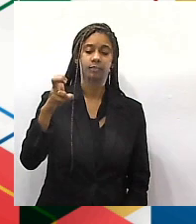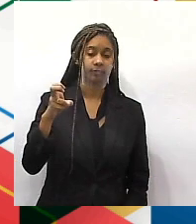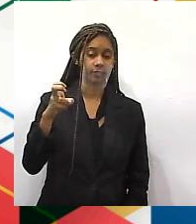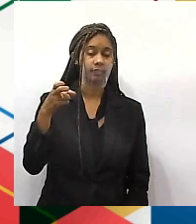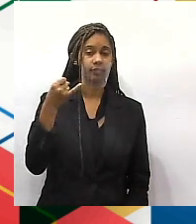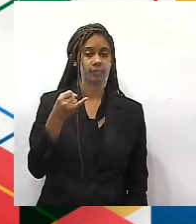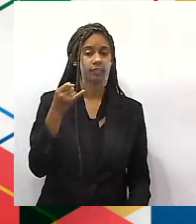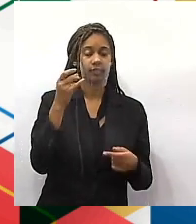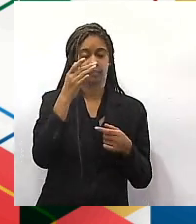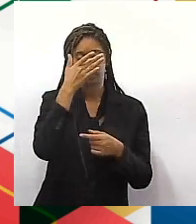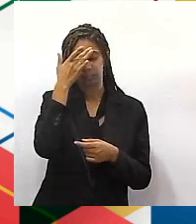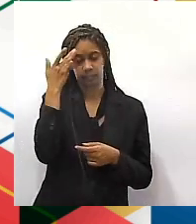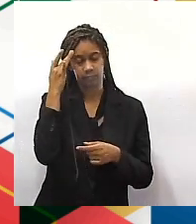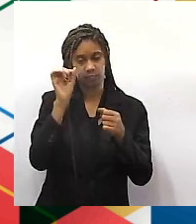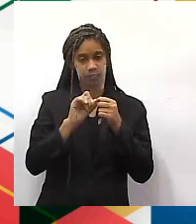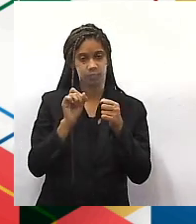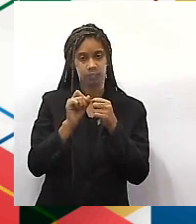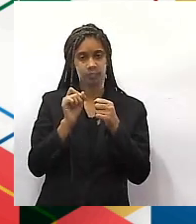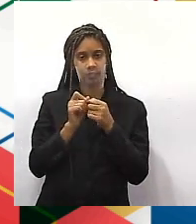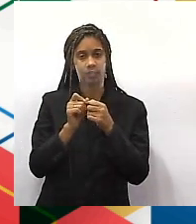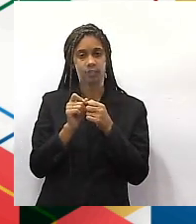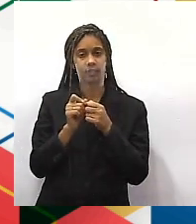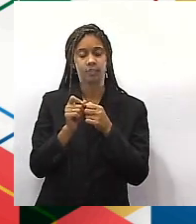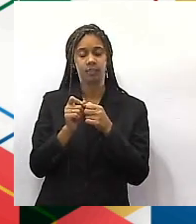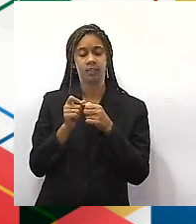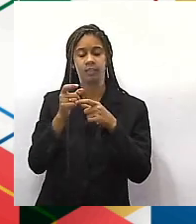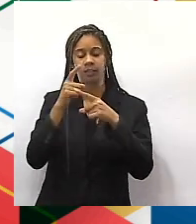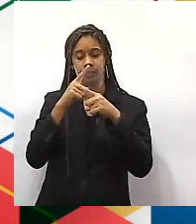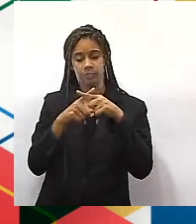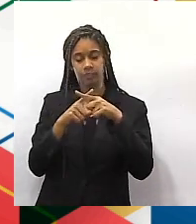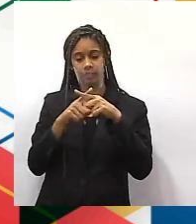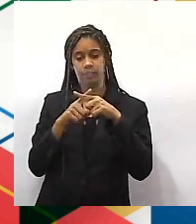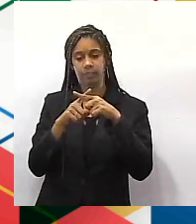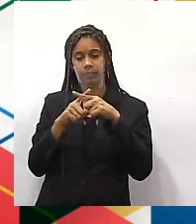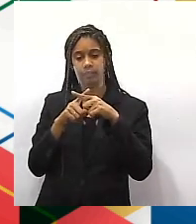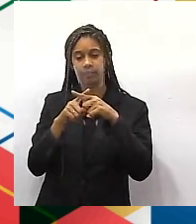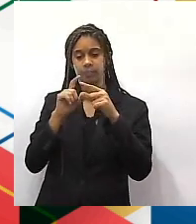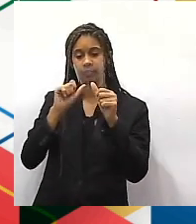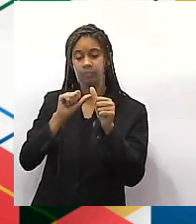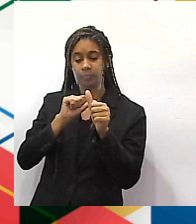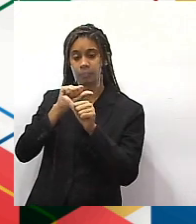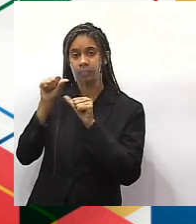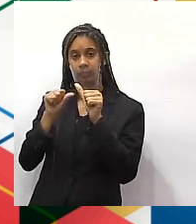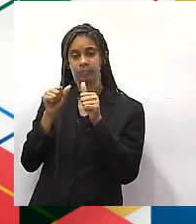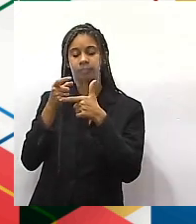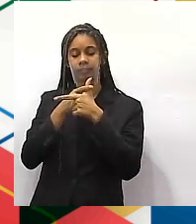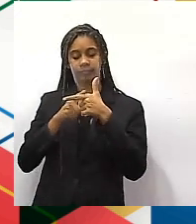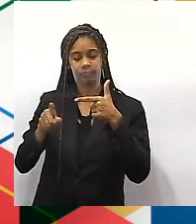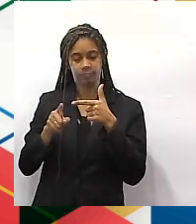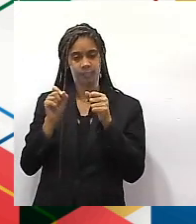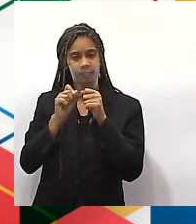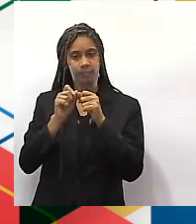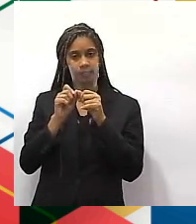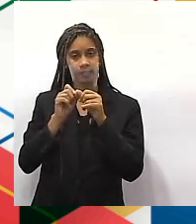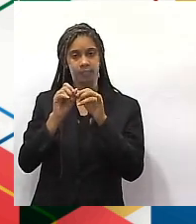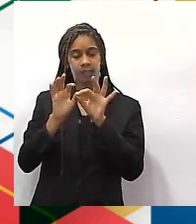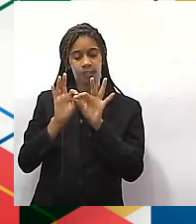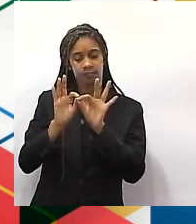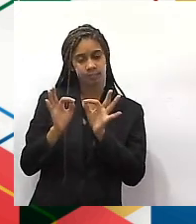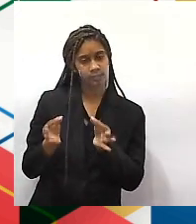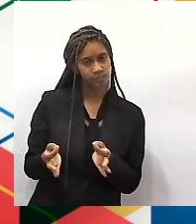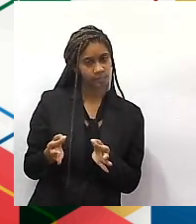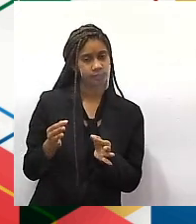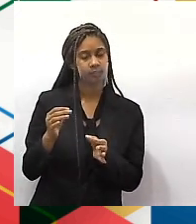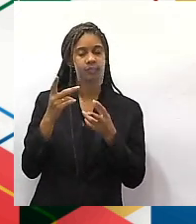quem multiplica o x vai para baixo dividindo. Depois você faz aquela simplificação e vai dar